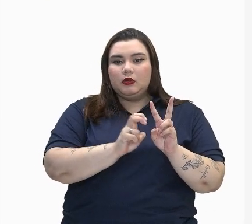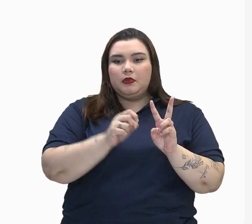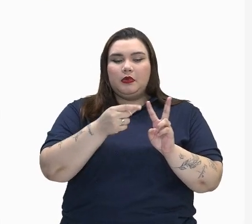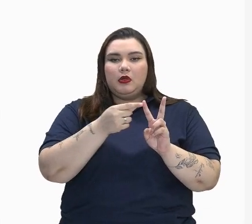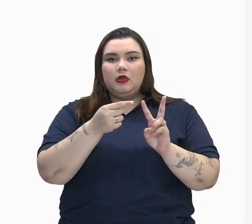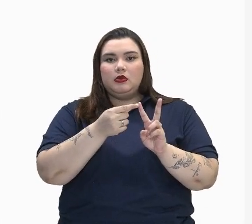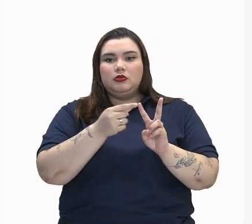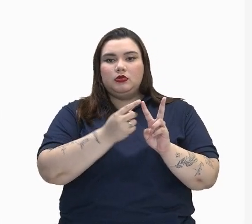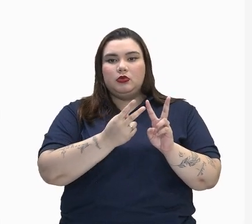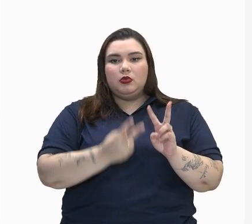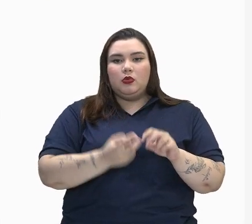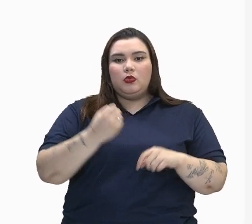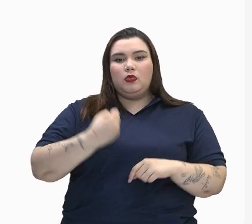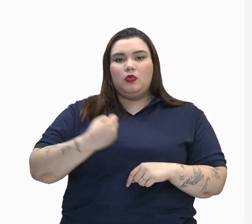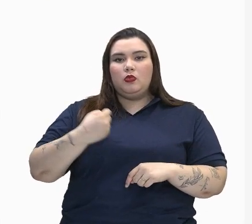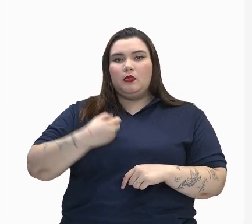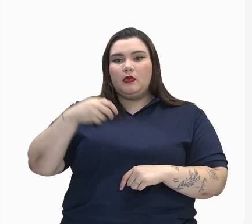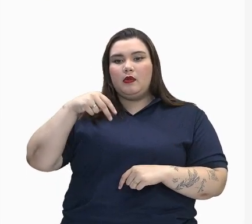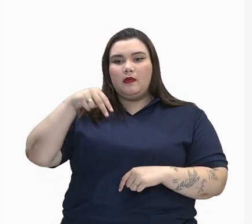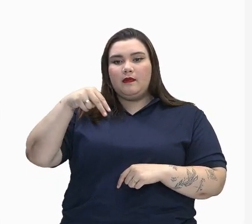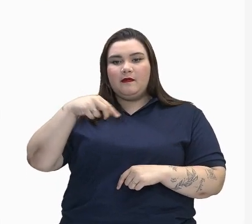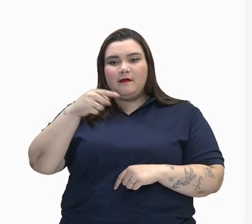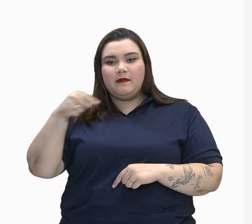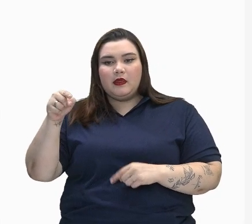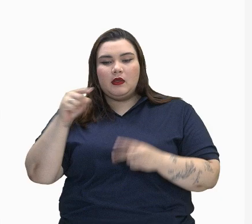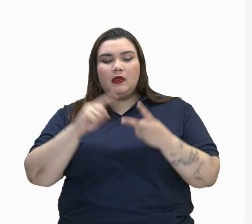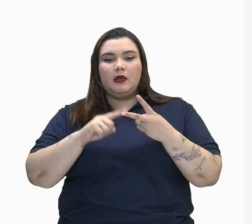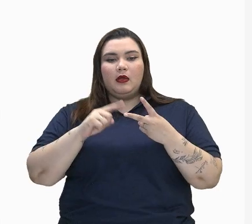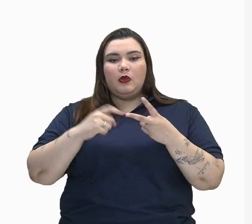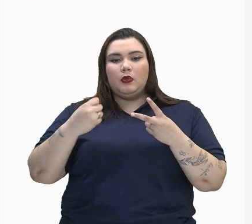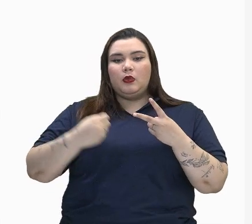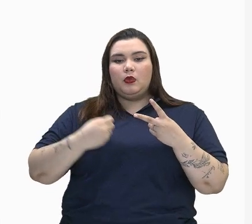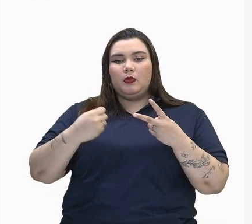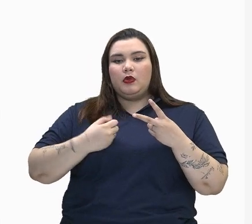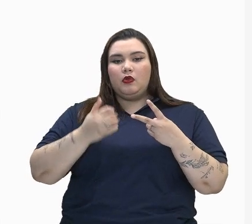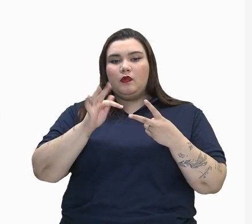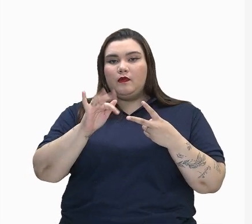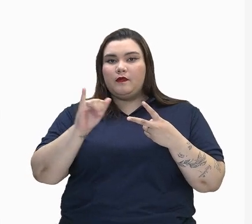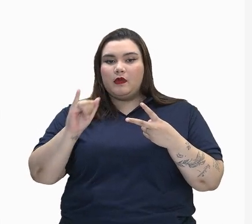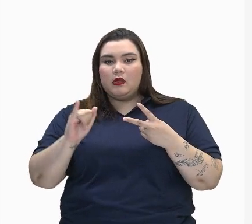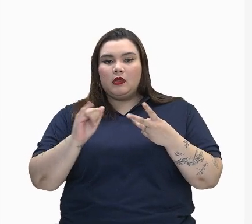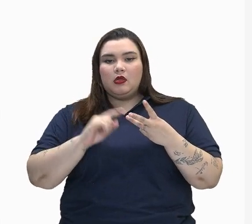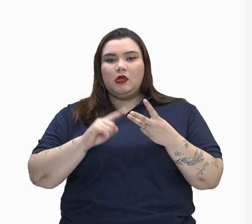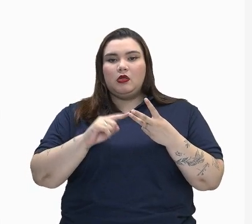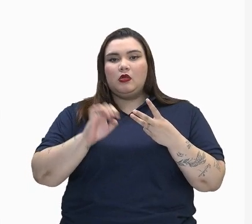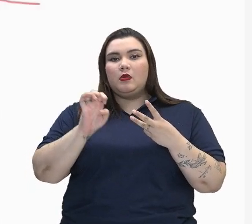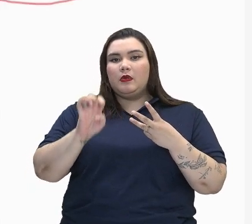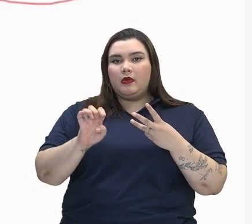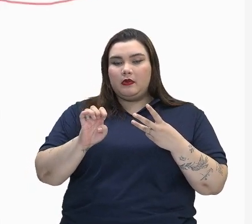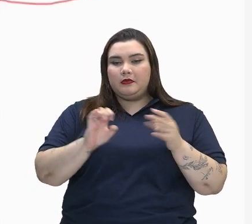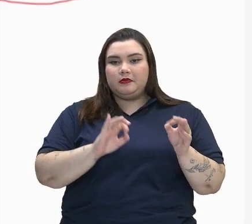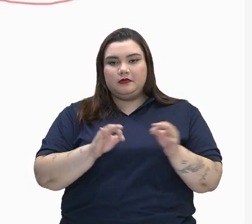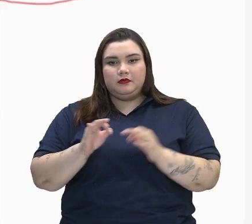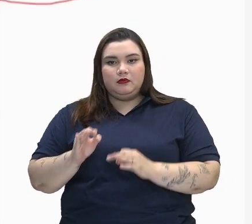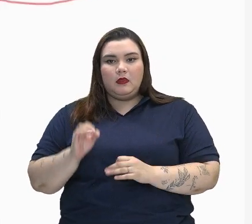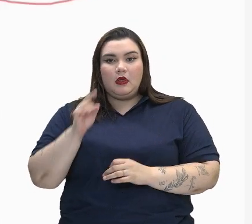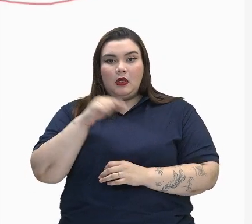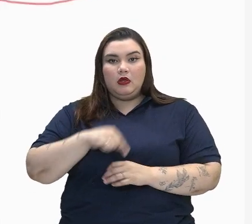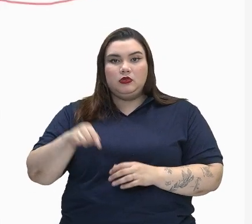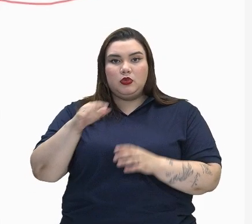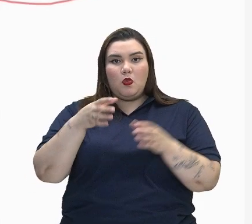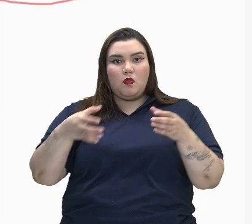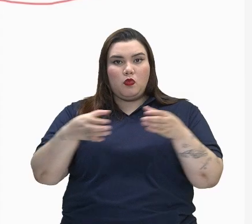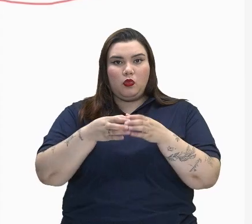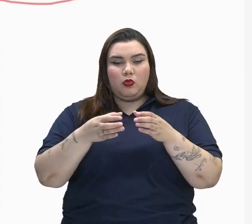π, o número φ e a constante de Euler. Juntando todos eles, então, eu tenho o conjunto dos números reais,